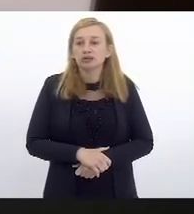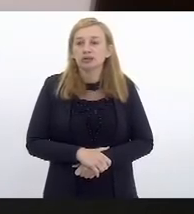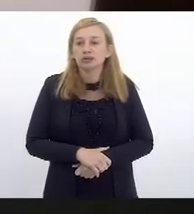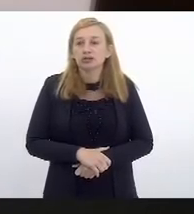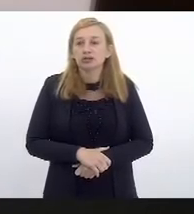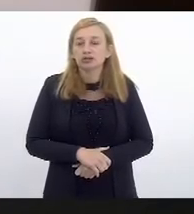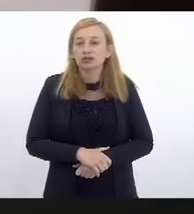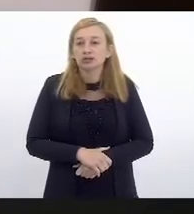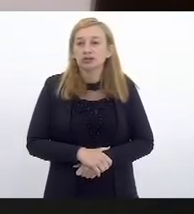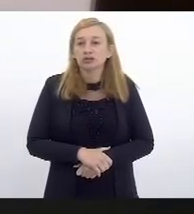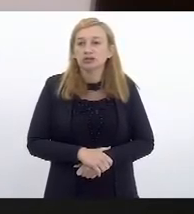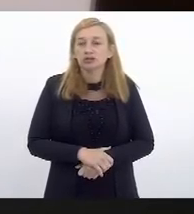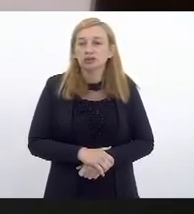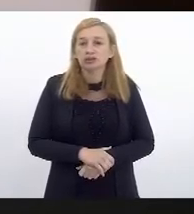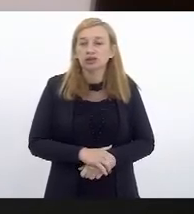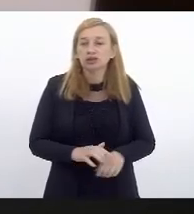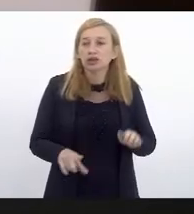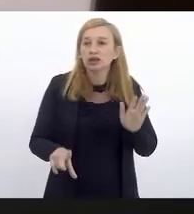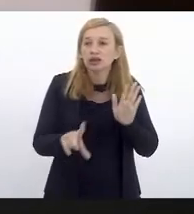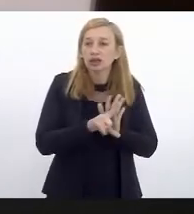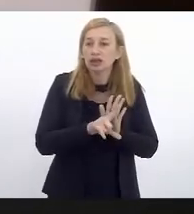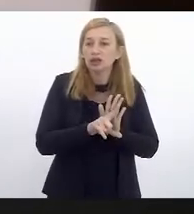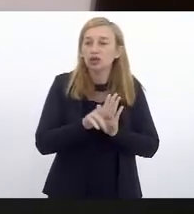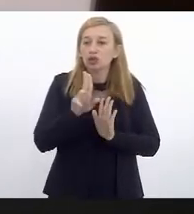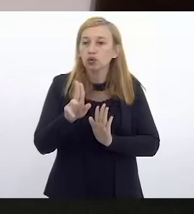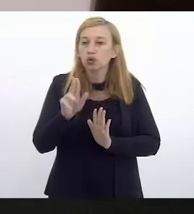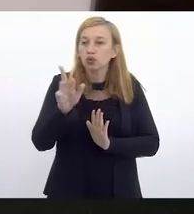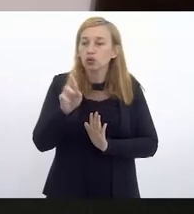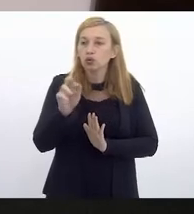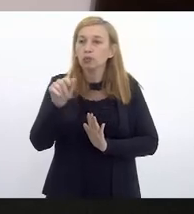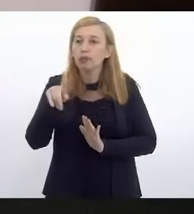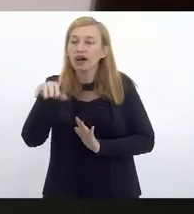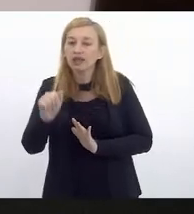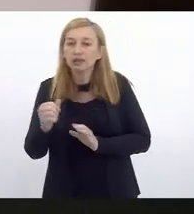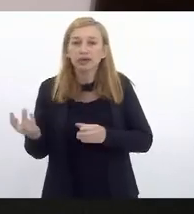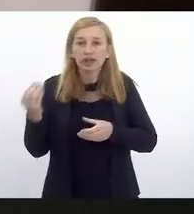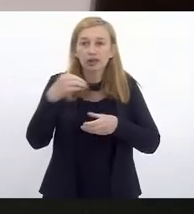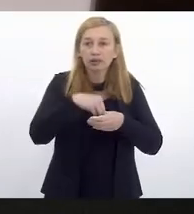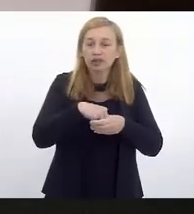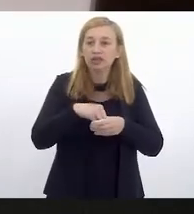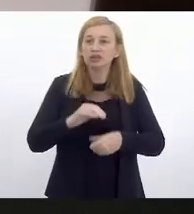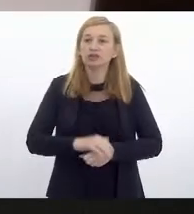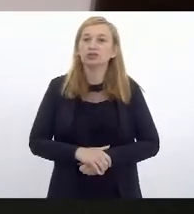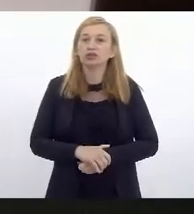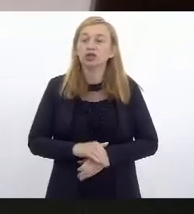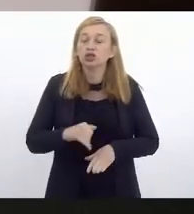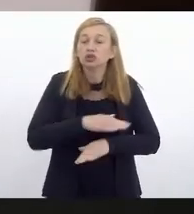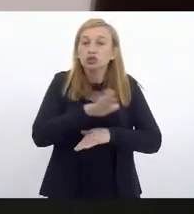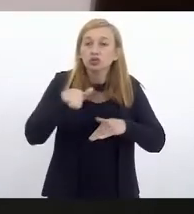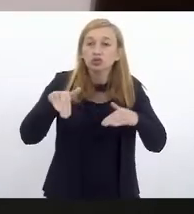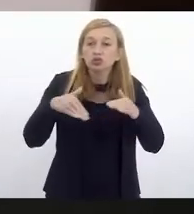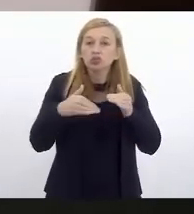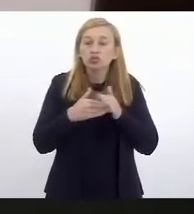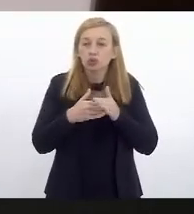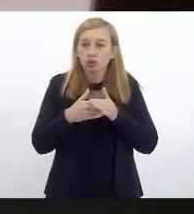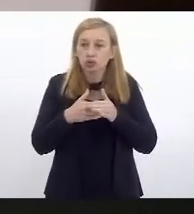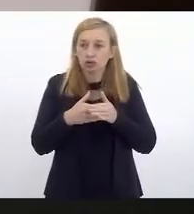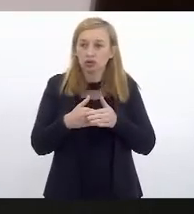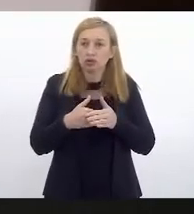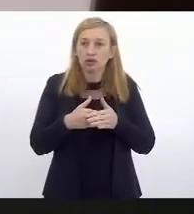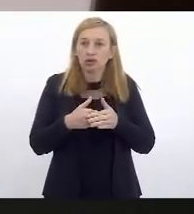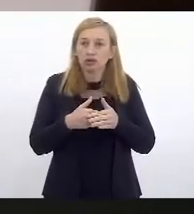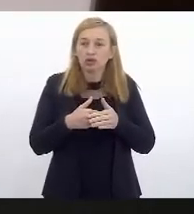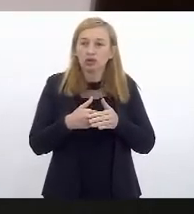a legislação urbana para a implementação de todos